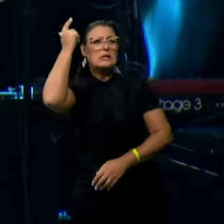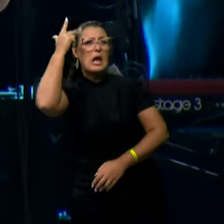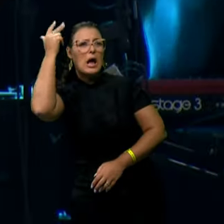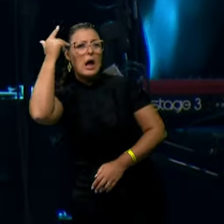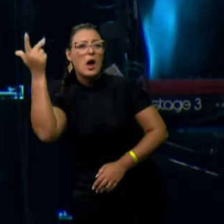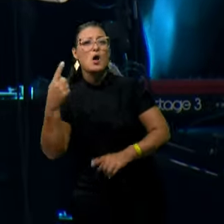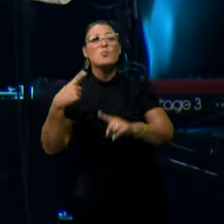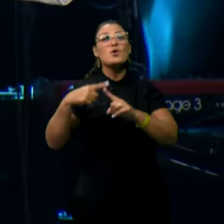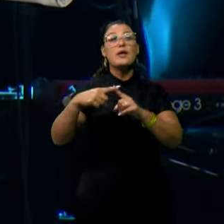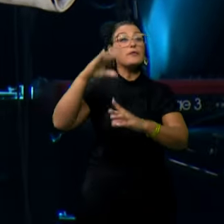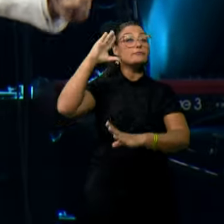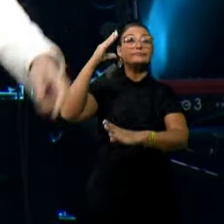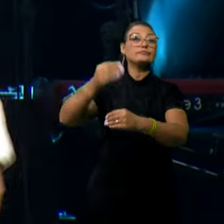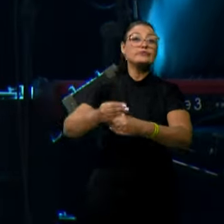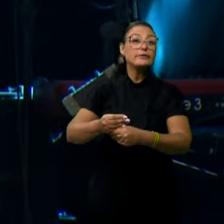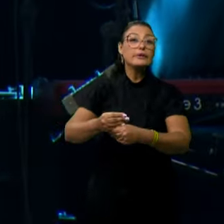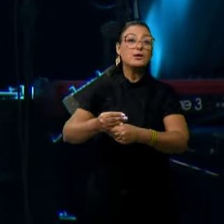assim